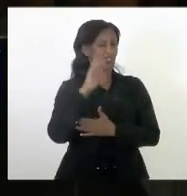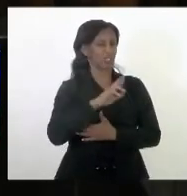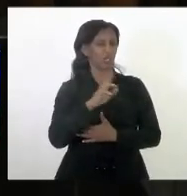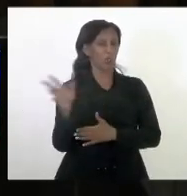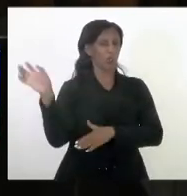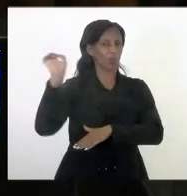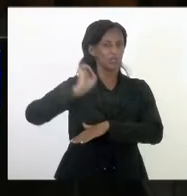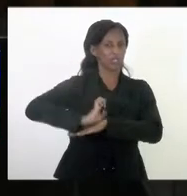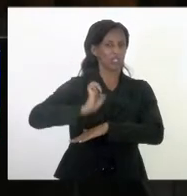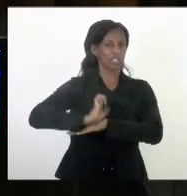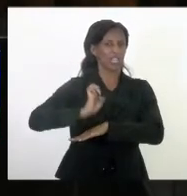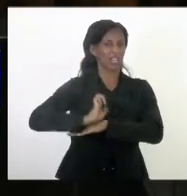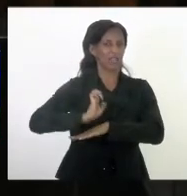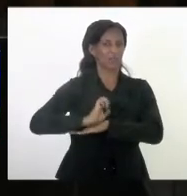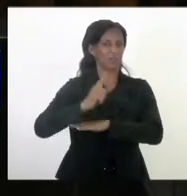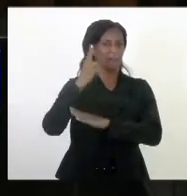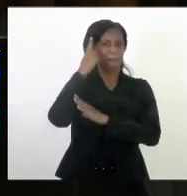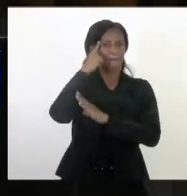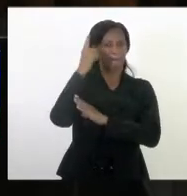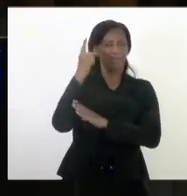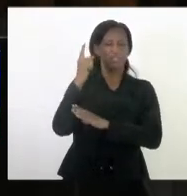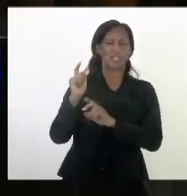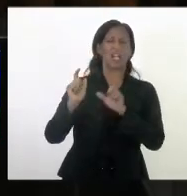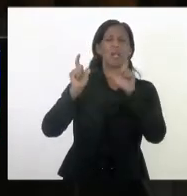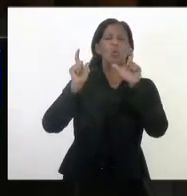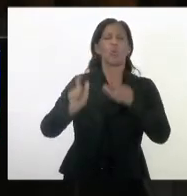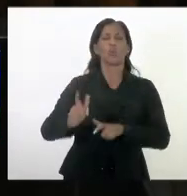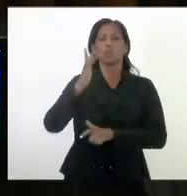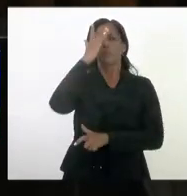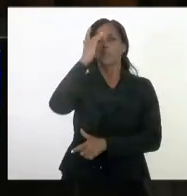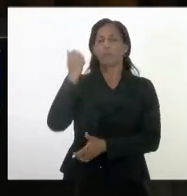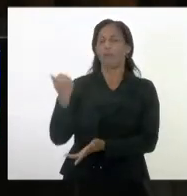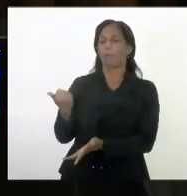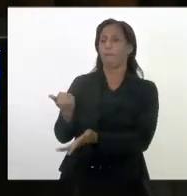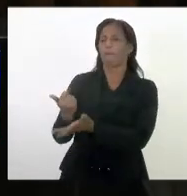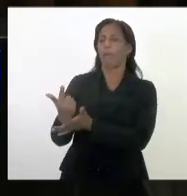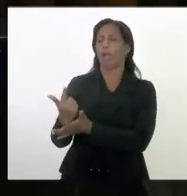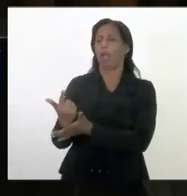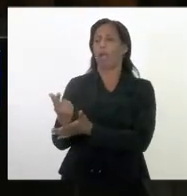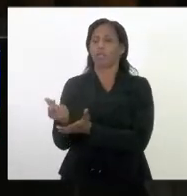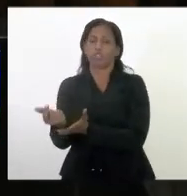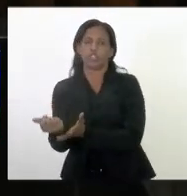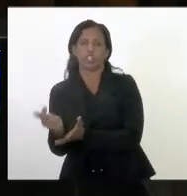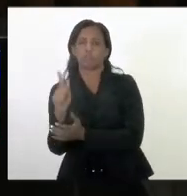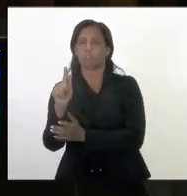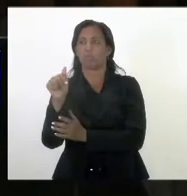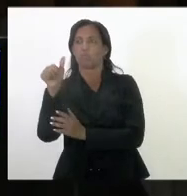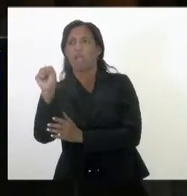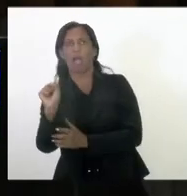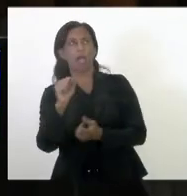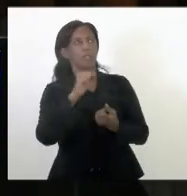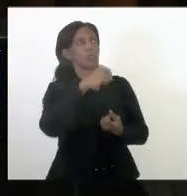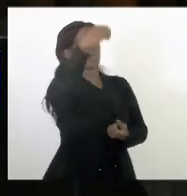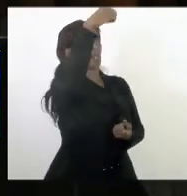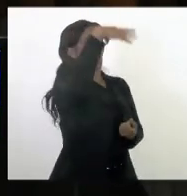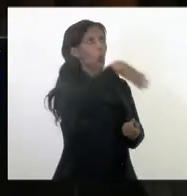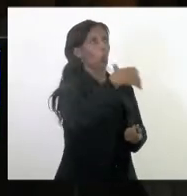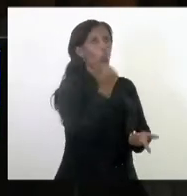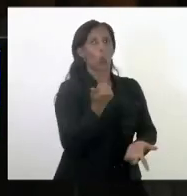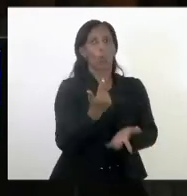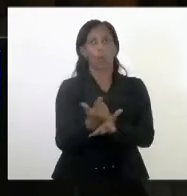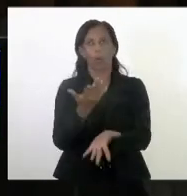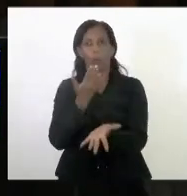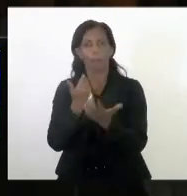direcionar aonde que o cidadão vai gastar o seu dinheiro. Se é no gás, se é para pagar a conta de luz, se é para comprar